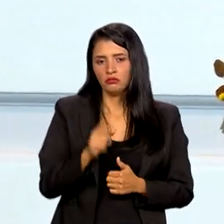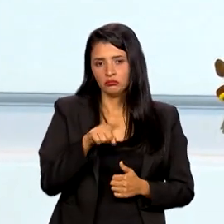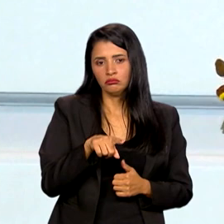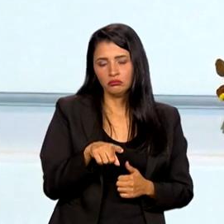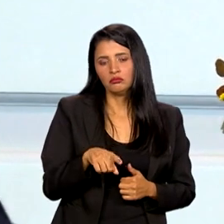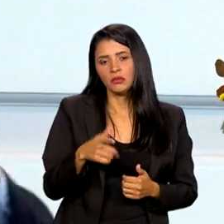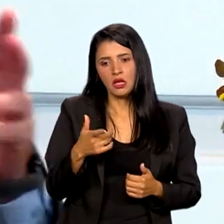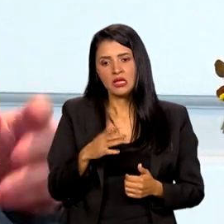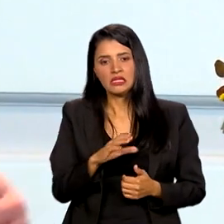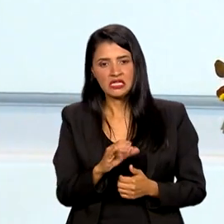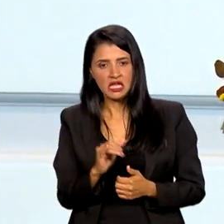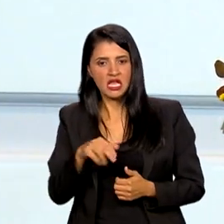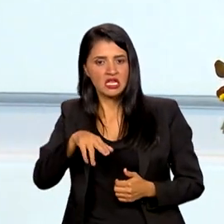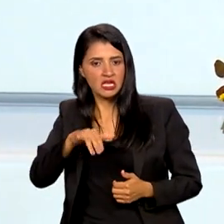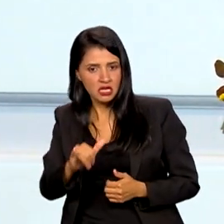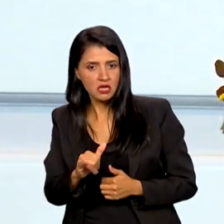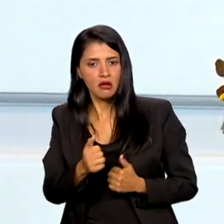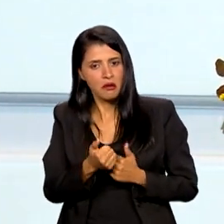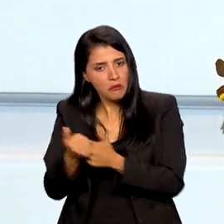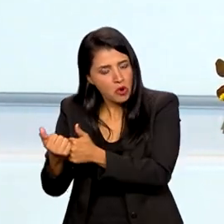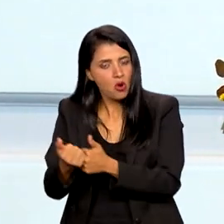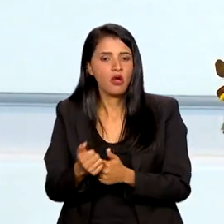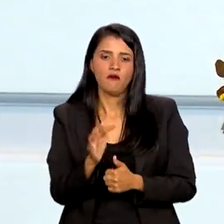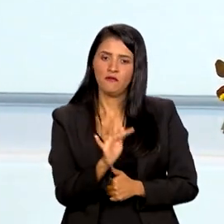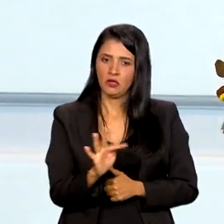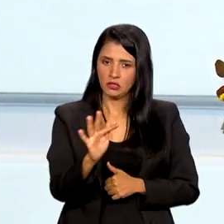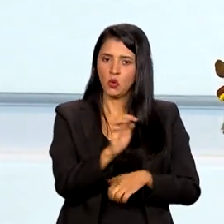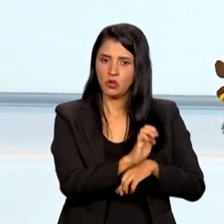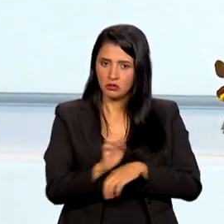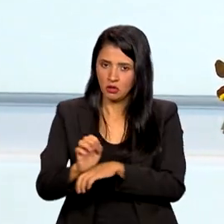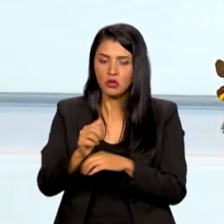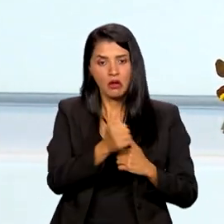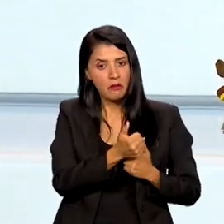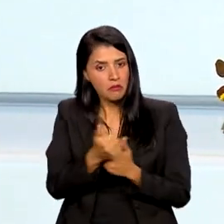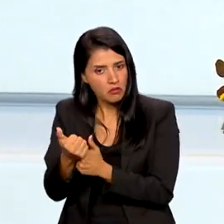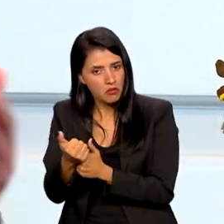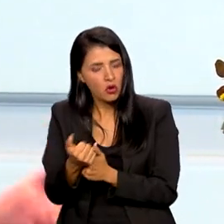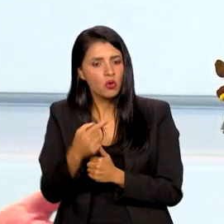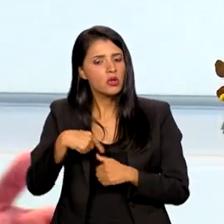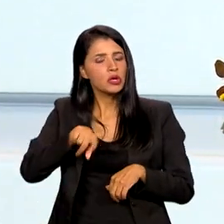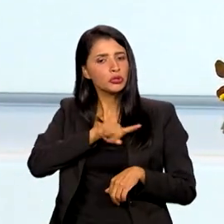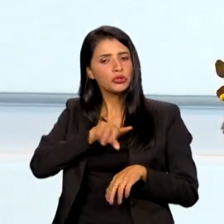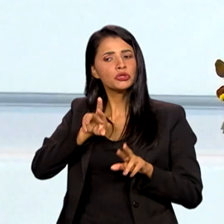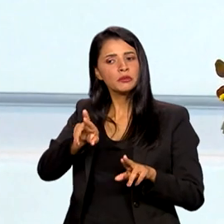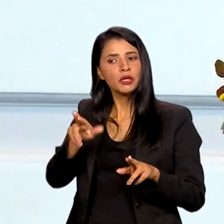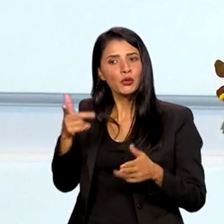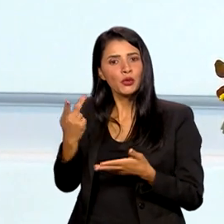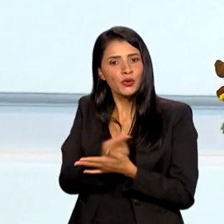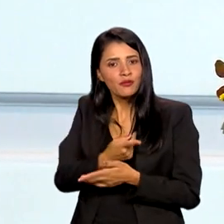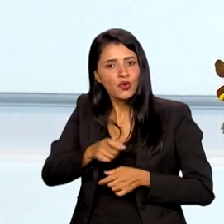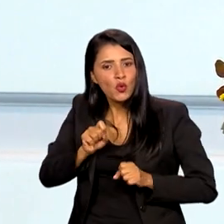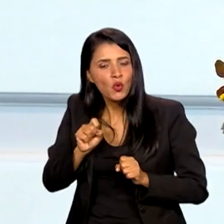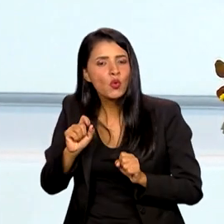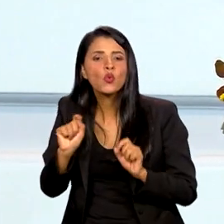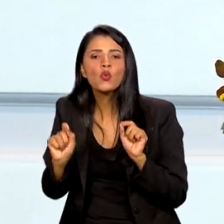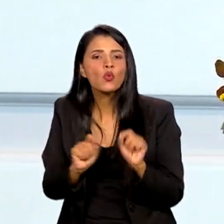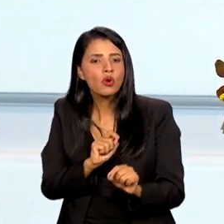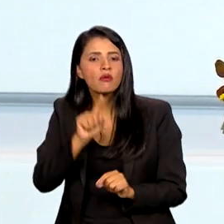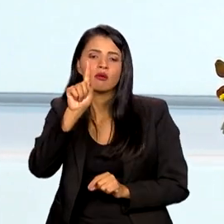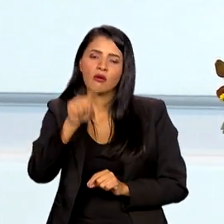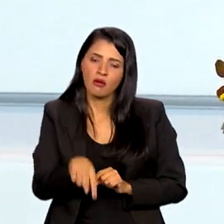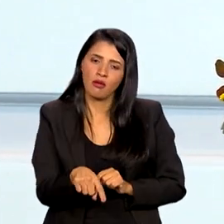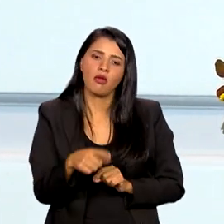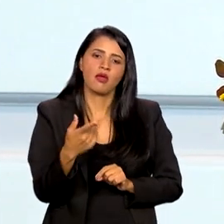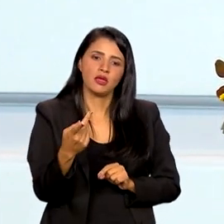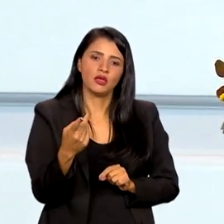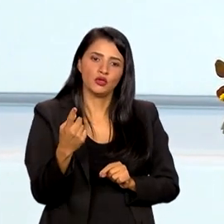apoia. As federações, os estados apoiam. O que todo mundo espera que aconteça é justamente o